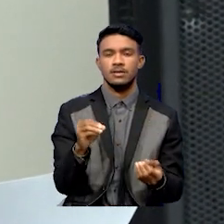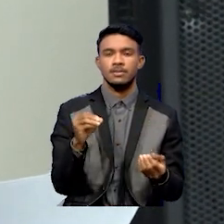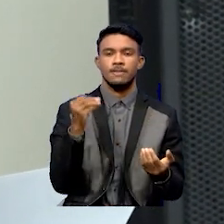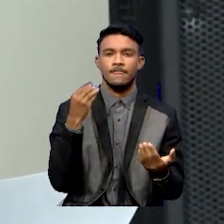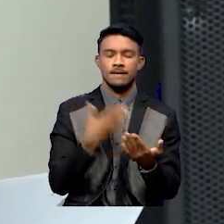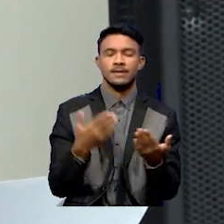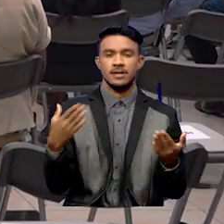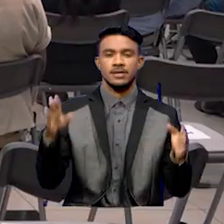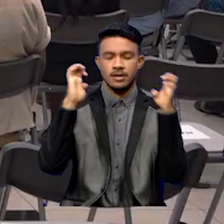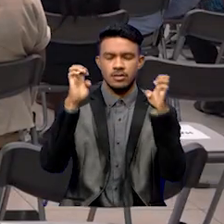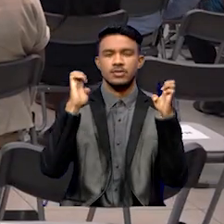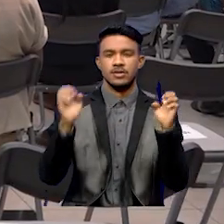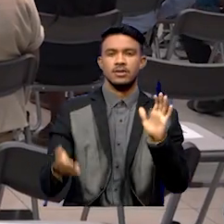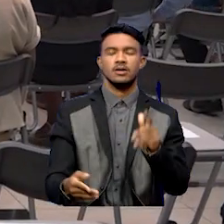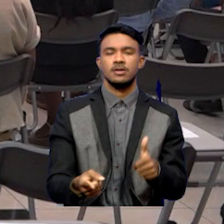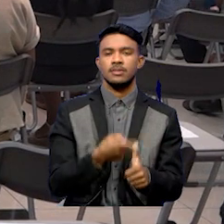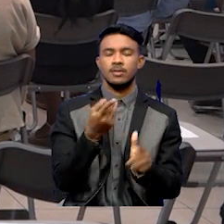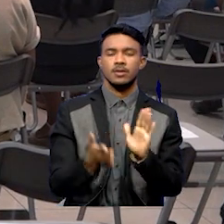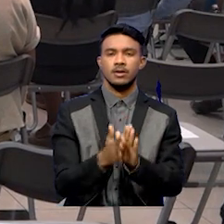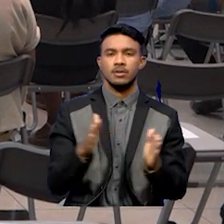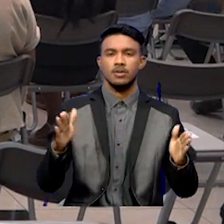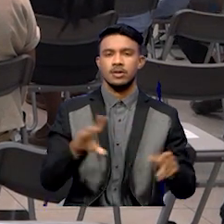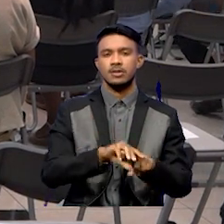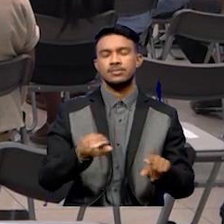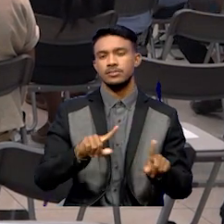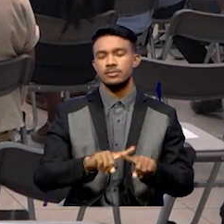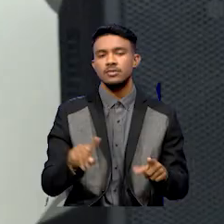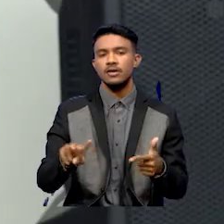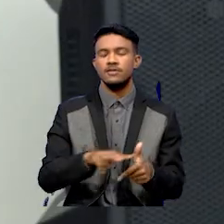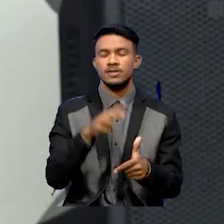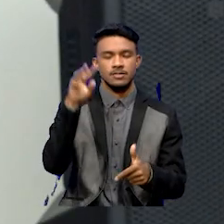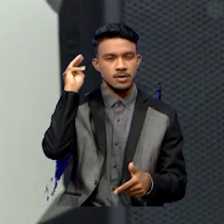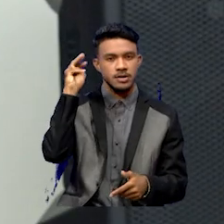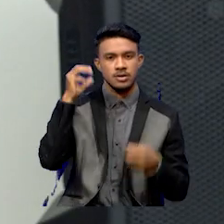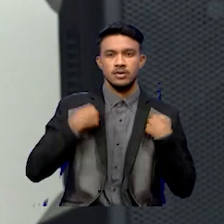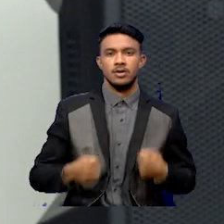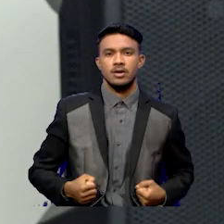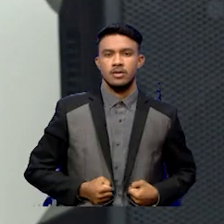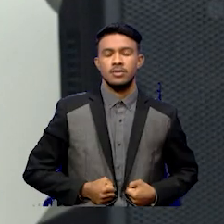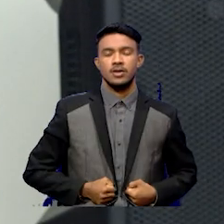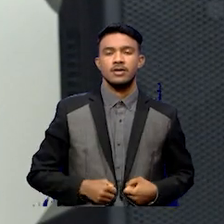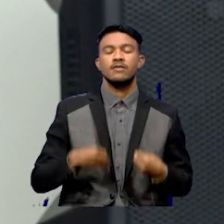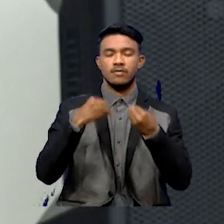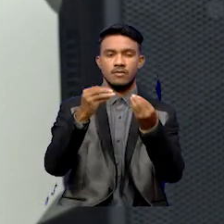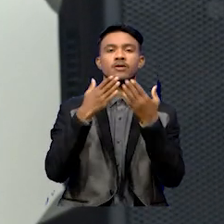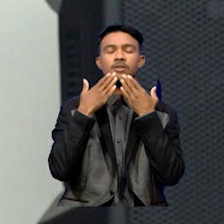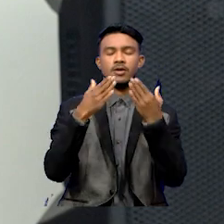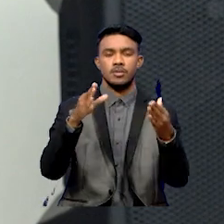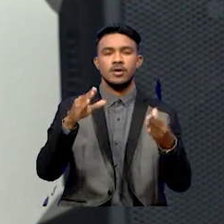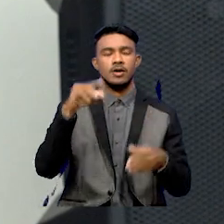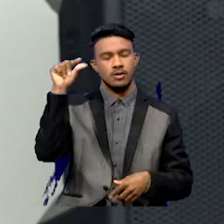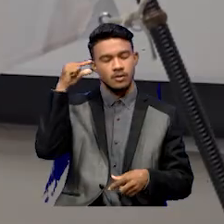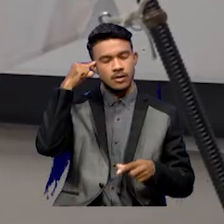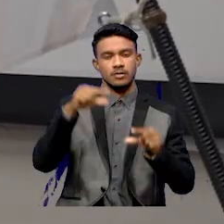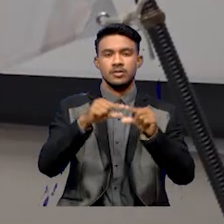educativa, sair prioridade bótica. E a Sorin Seluk, vice-ministro de Saúde Bonifácio Mokoli de Jureismos, ato agradecimento ao governo do Japão,